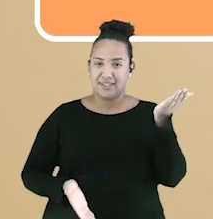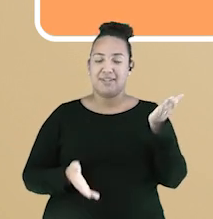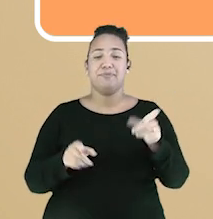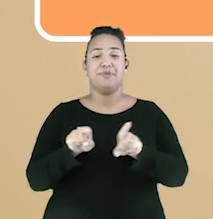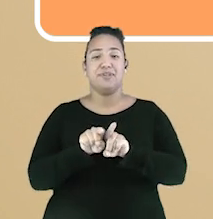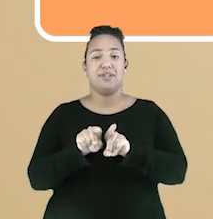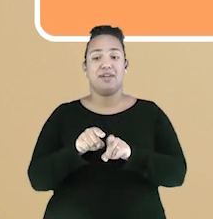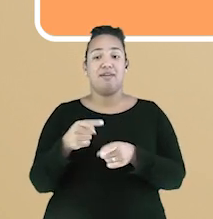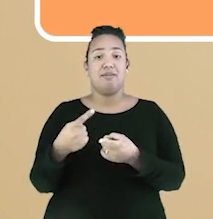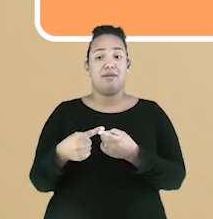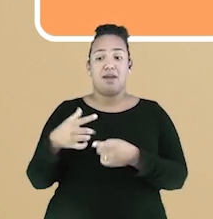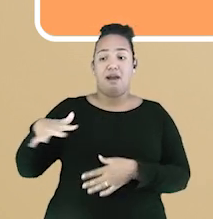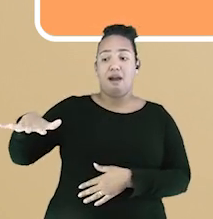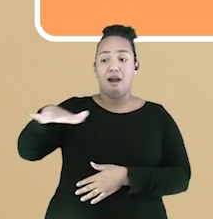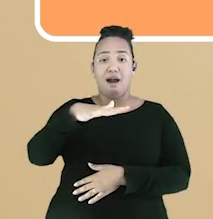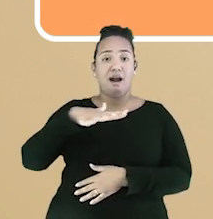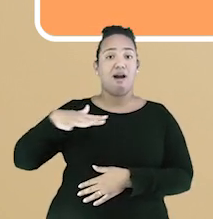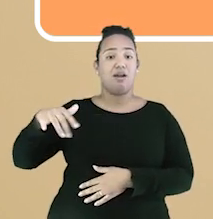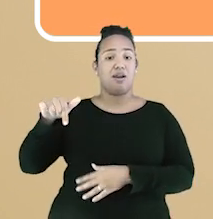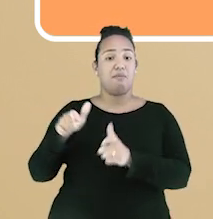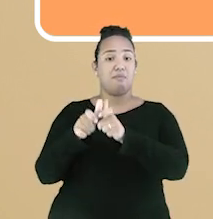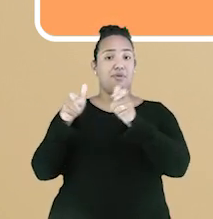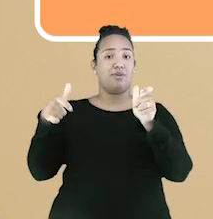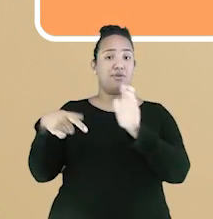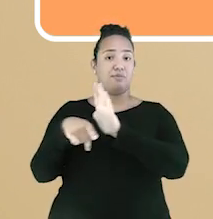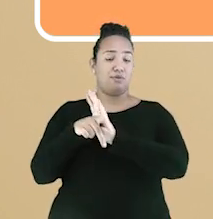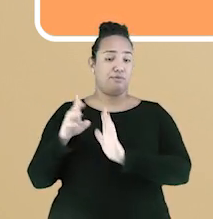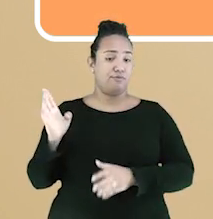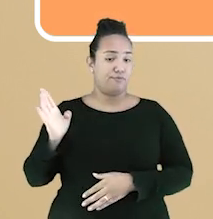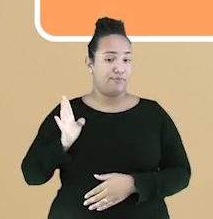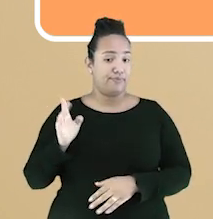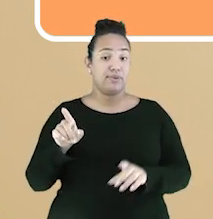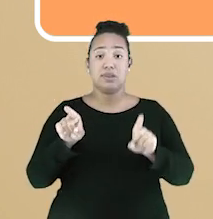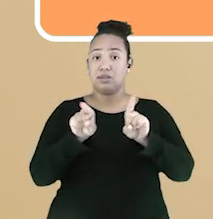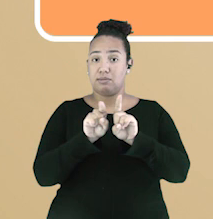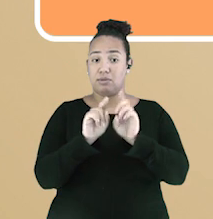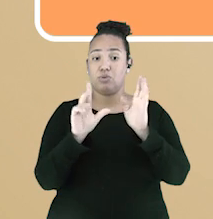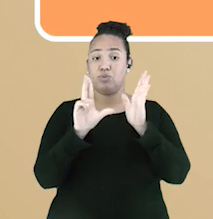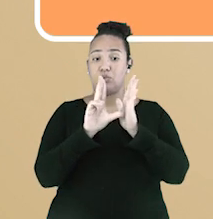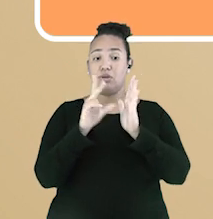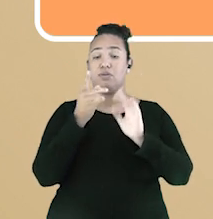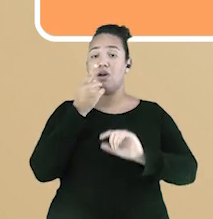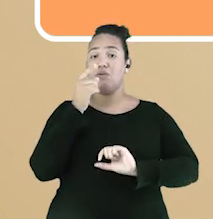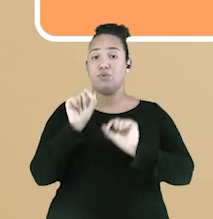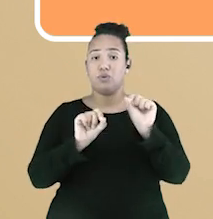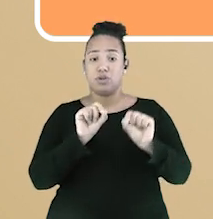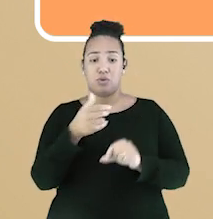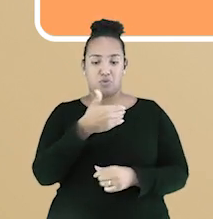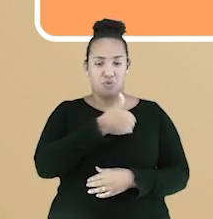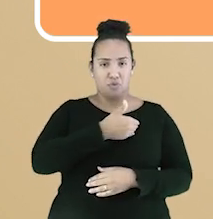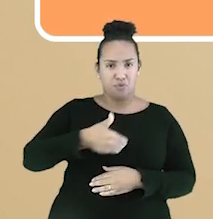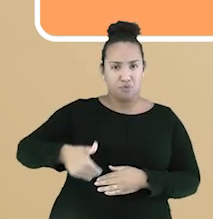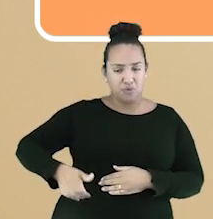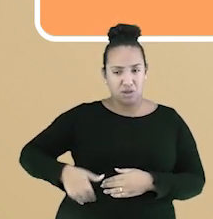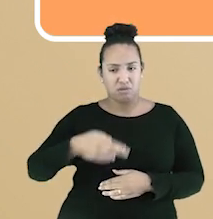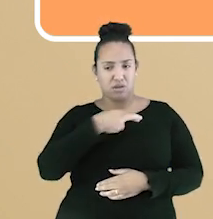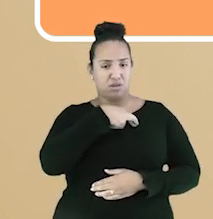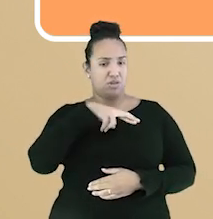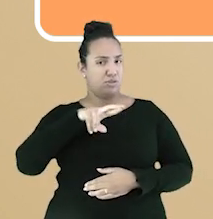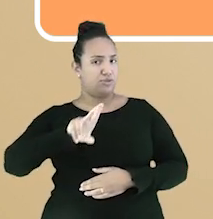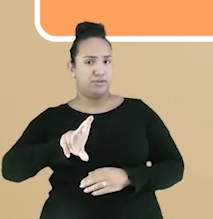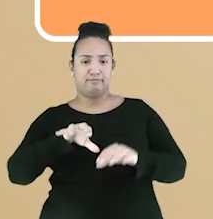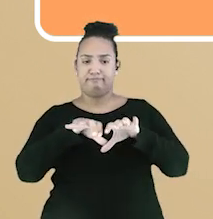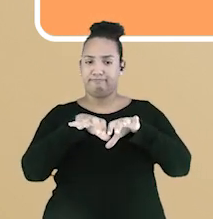da região. Ele defendia também a ideia de que o poder civil era independente do poder religioso. Em janeiro